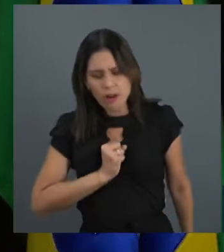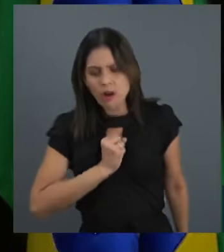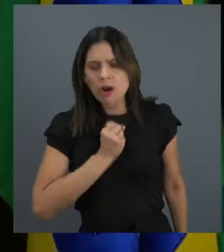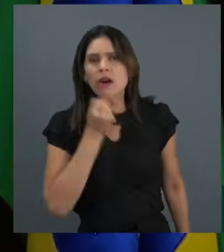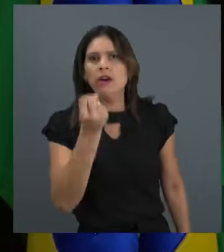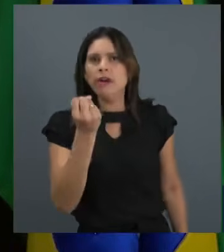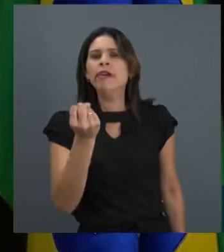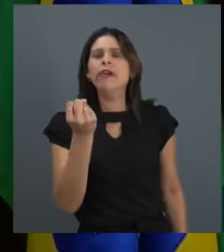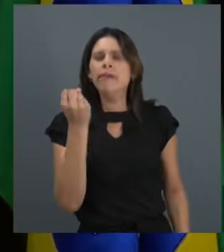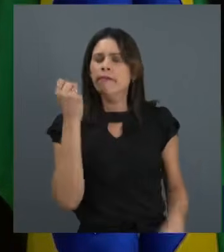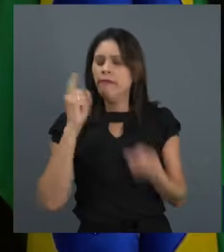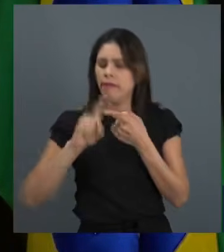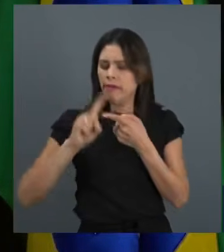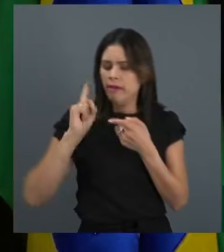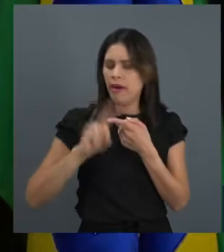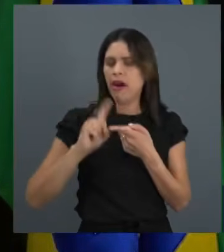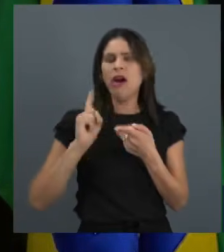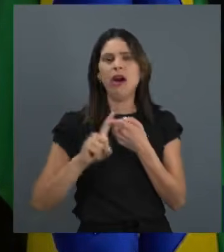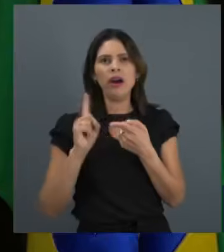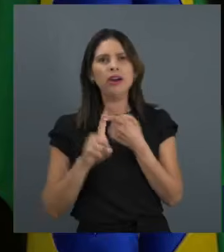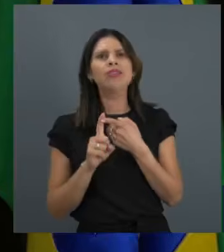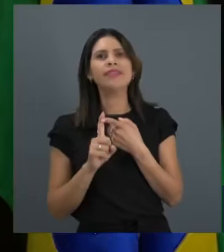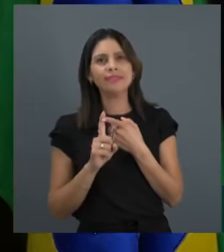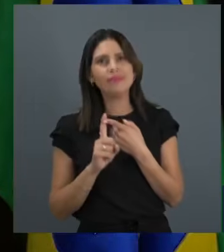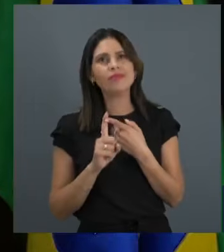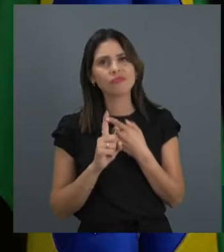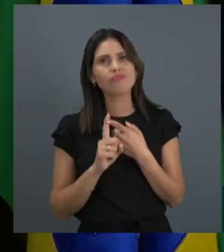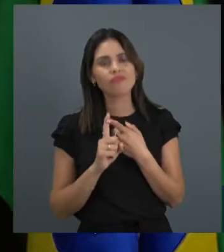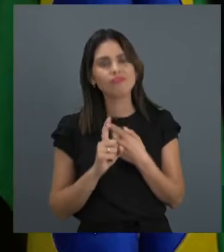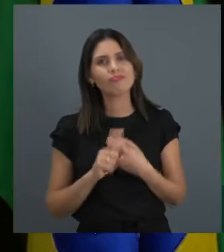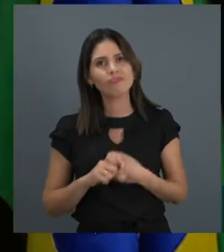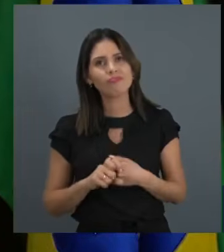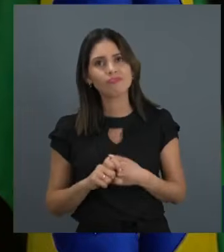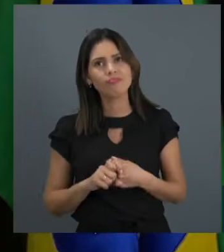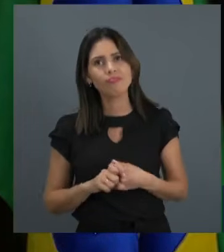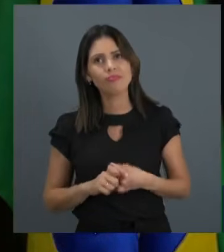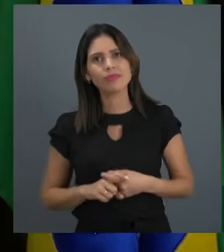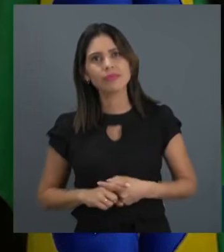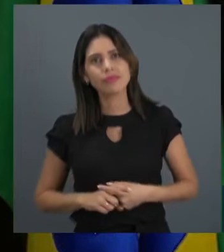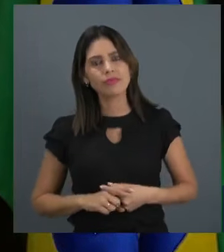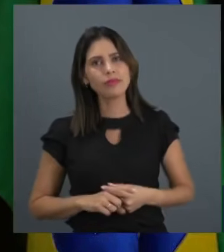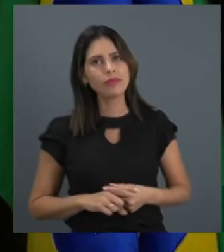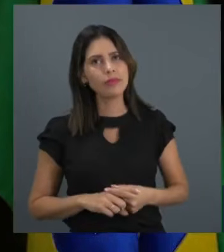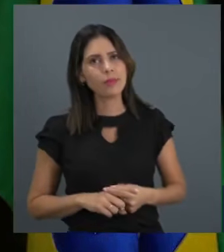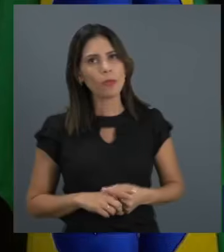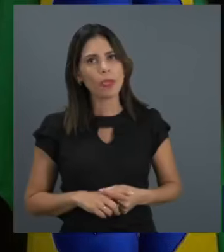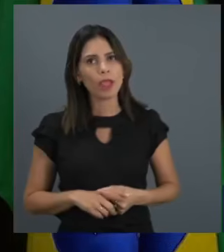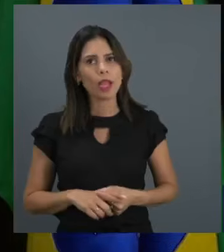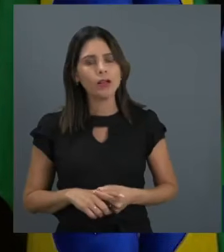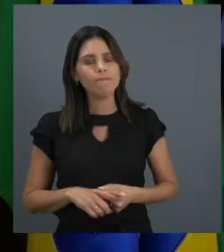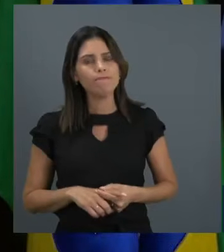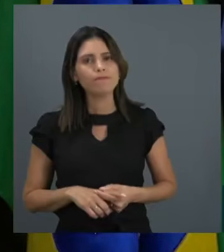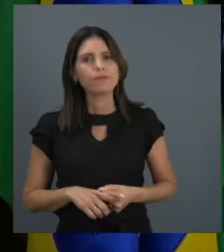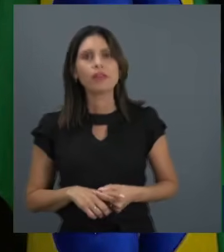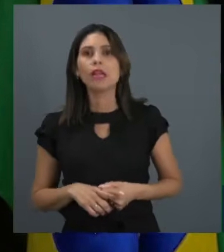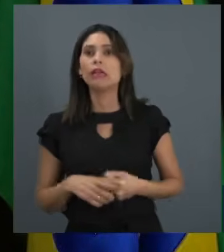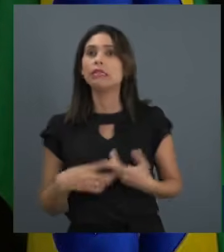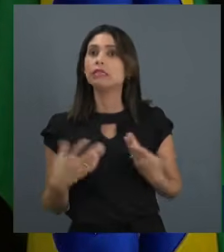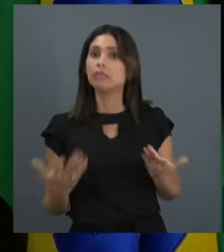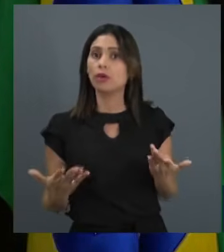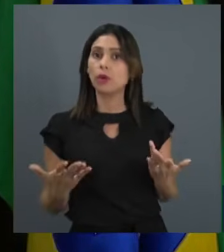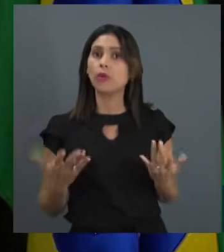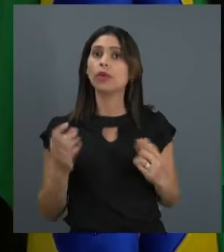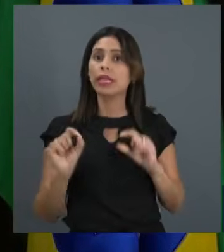de vingança instalado pelo referido ministro. A ordem explícita emitida